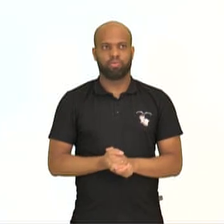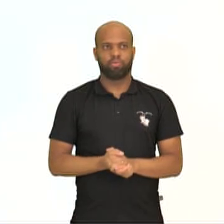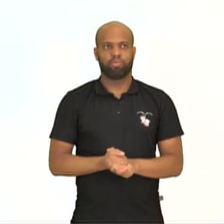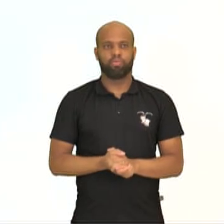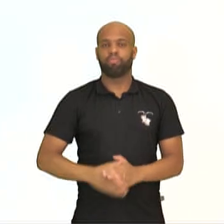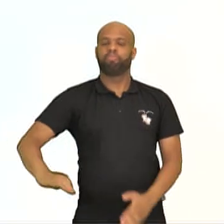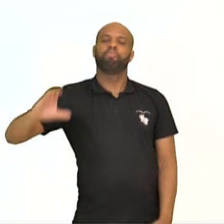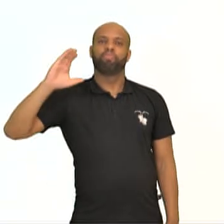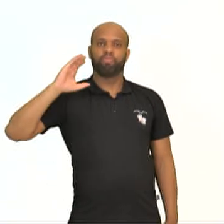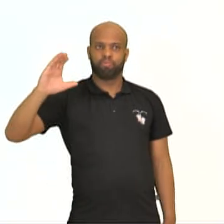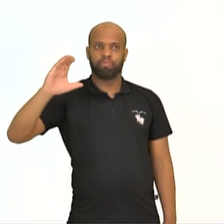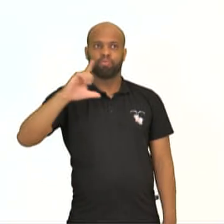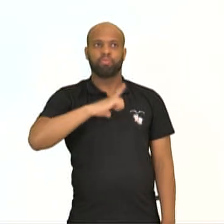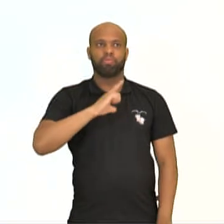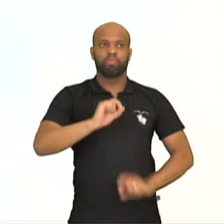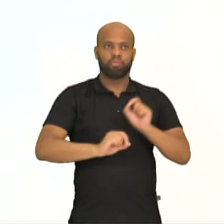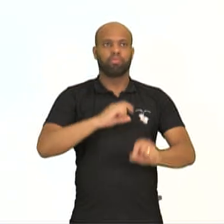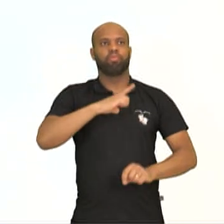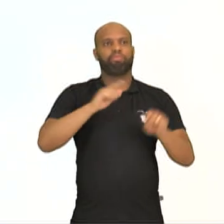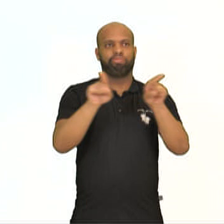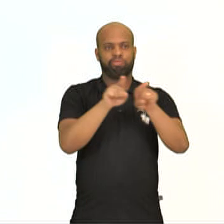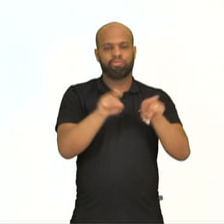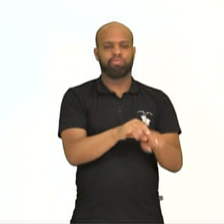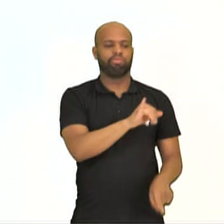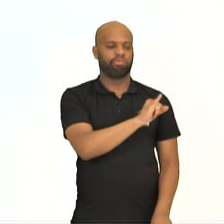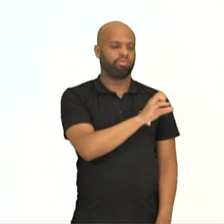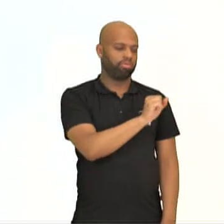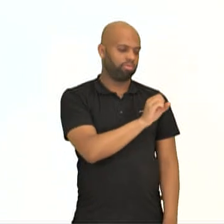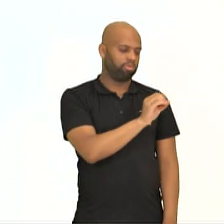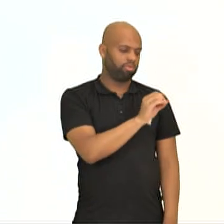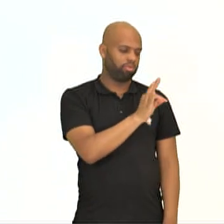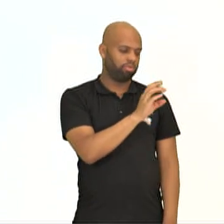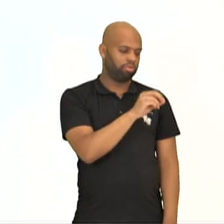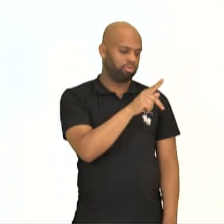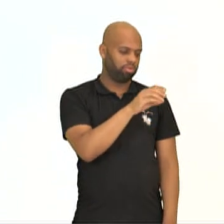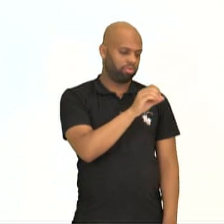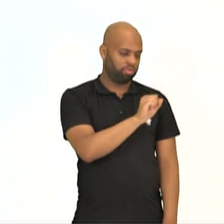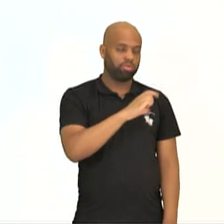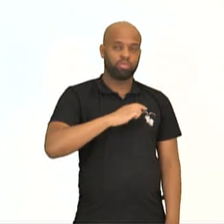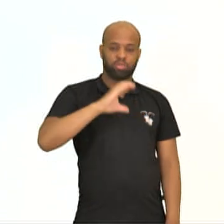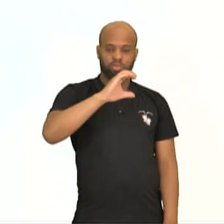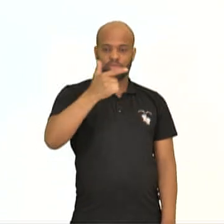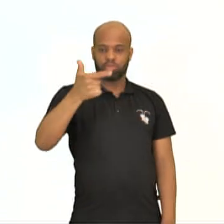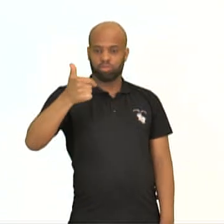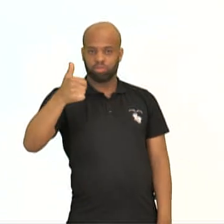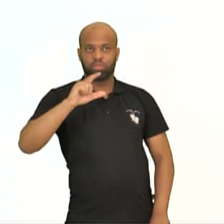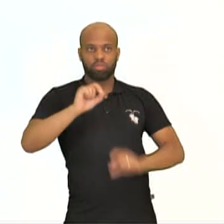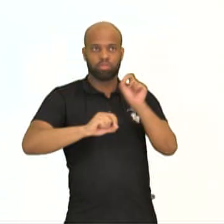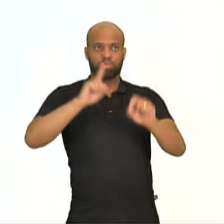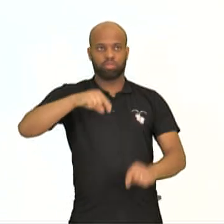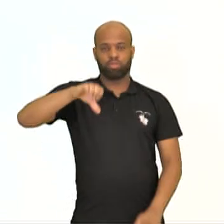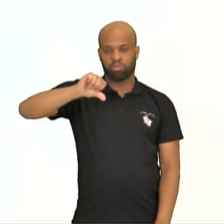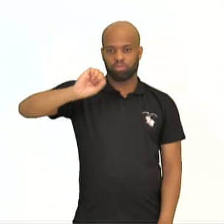O carbono tem os seus isótopos. Então a gente tem aqui o carbono 12, que corresponde a